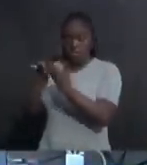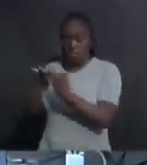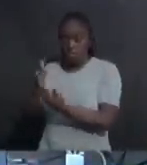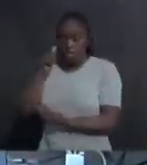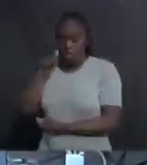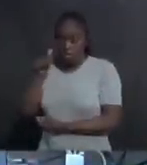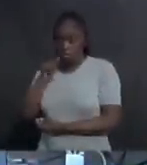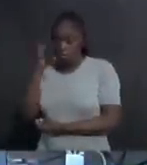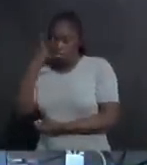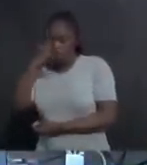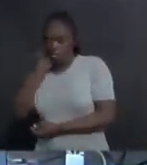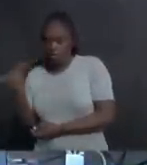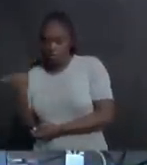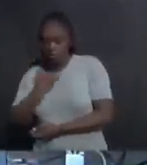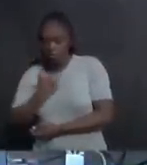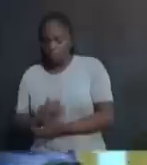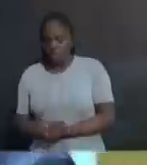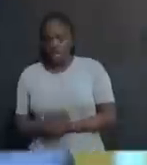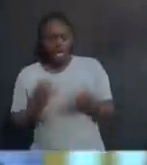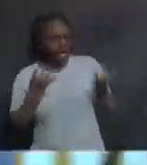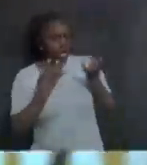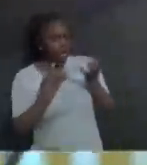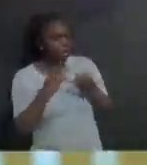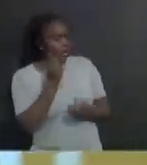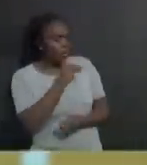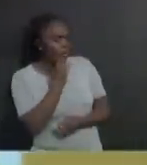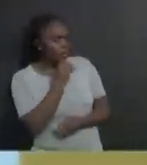chegou perto de mim e falou assim: eu quero te beijar, eu quero ficar com você.